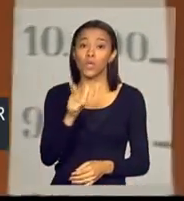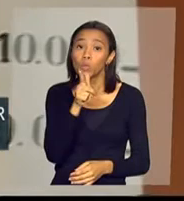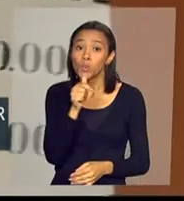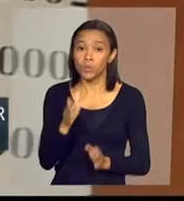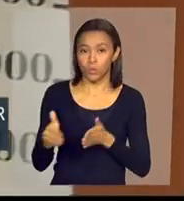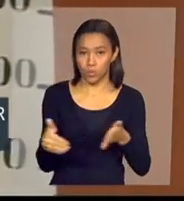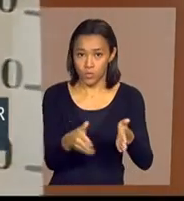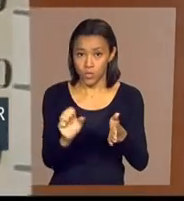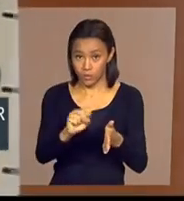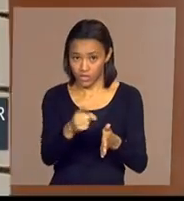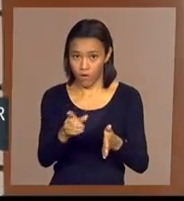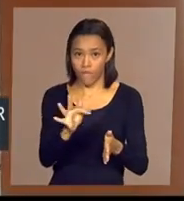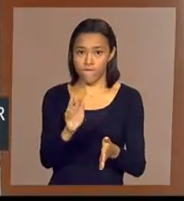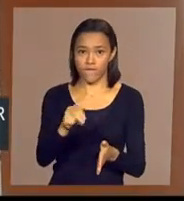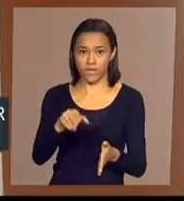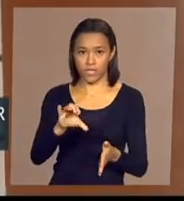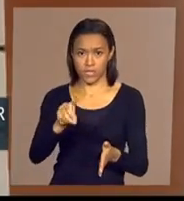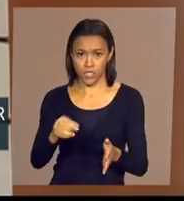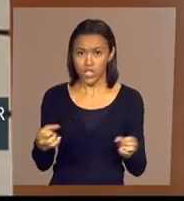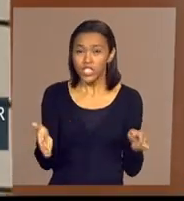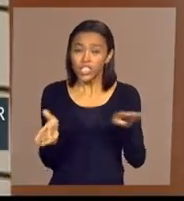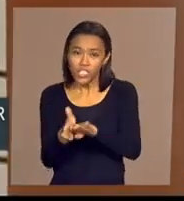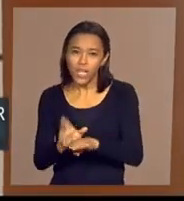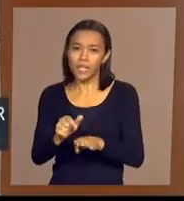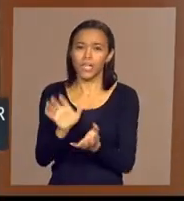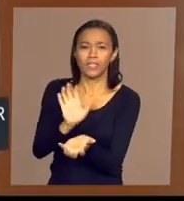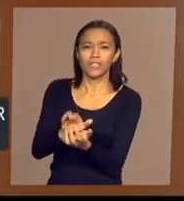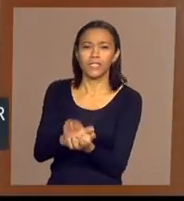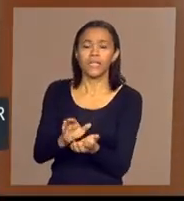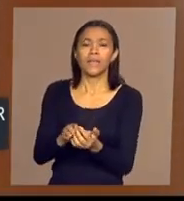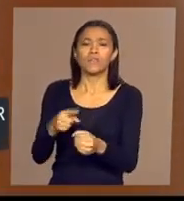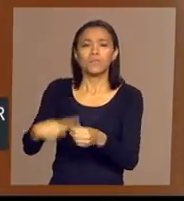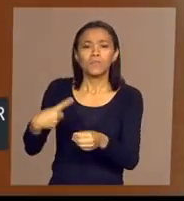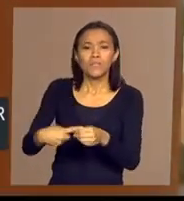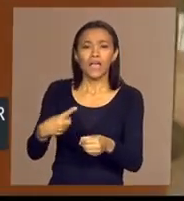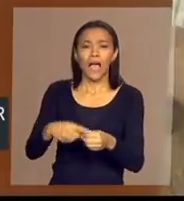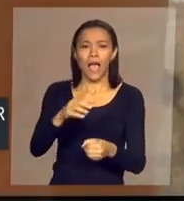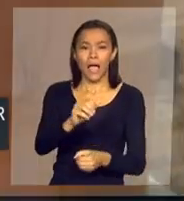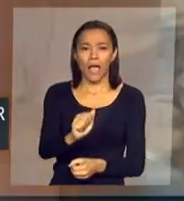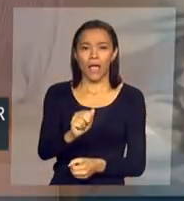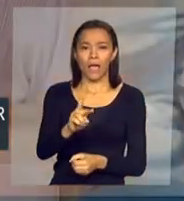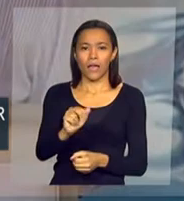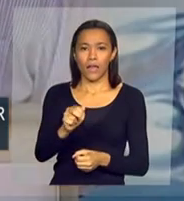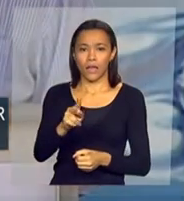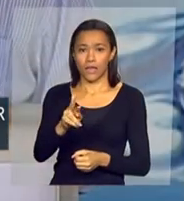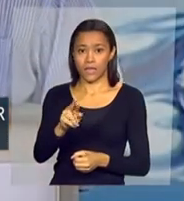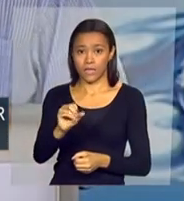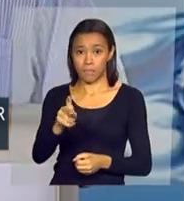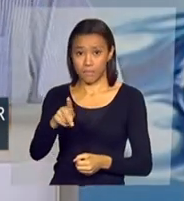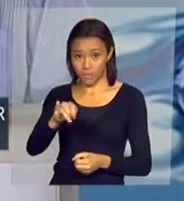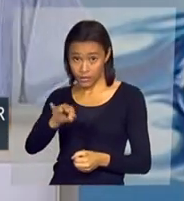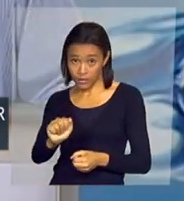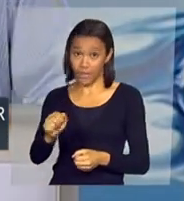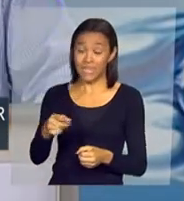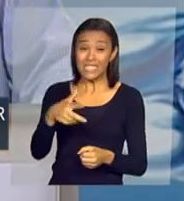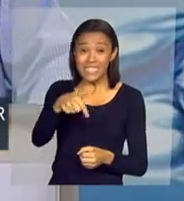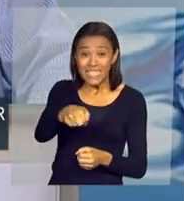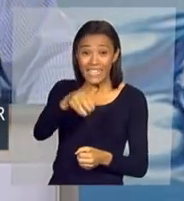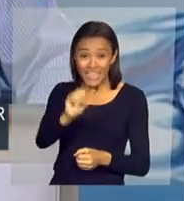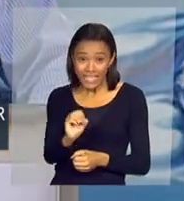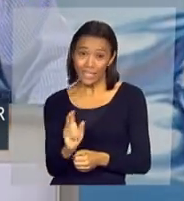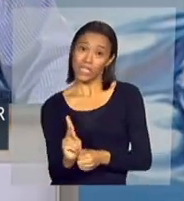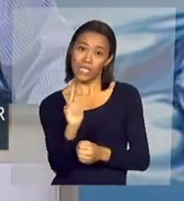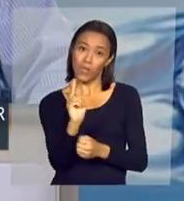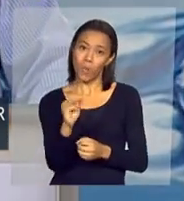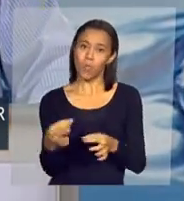presidente Dilma, chega até o município pernambucano de Araripina, que fica a 70 quilômetros daqui de